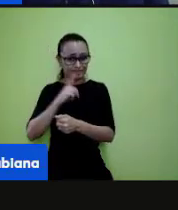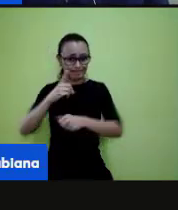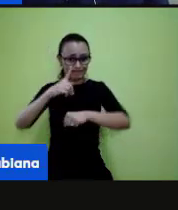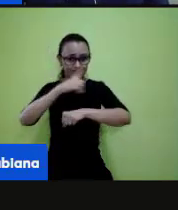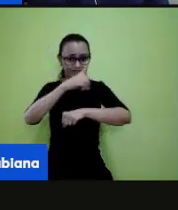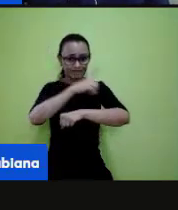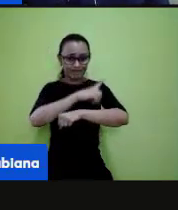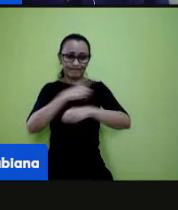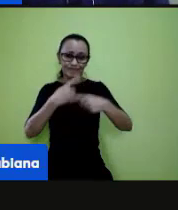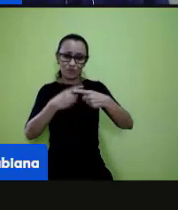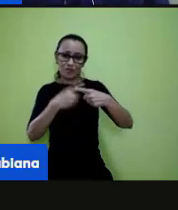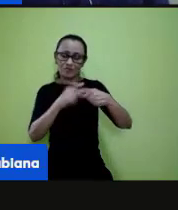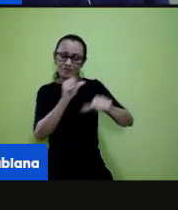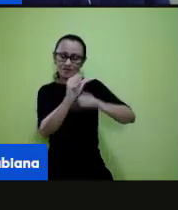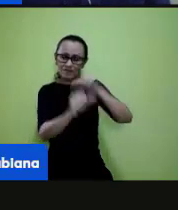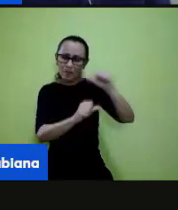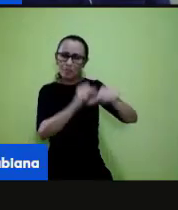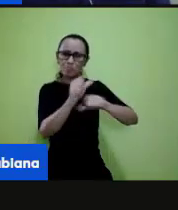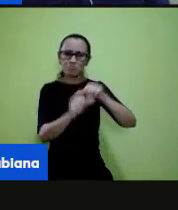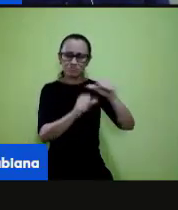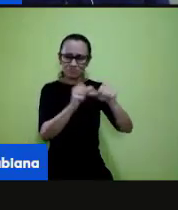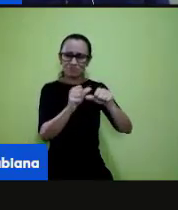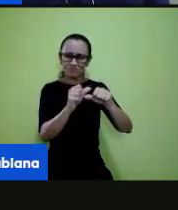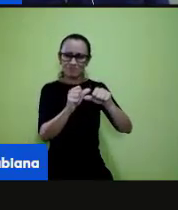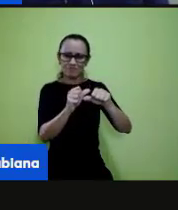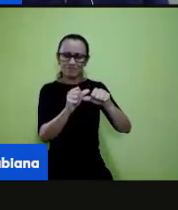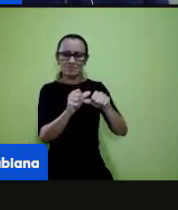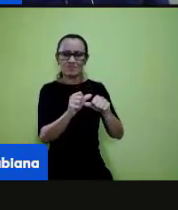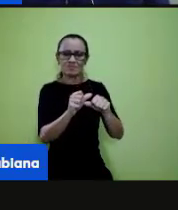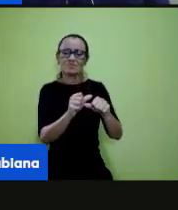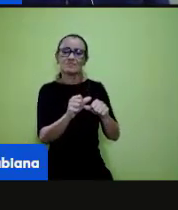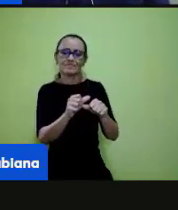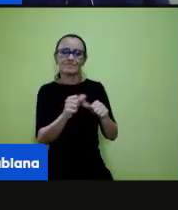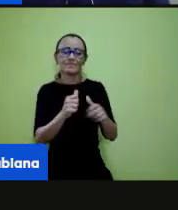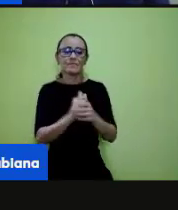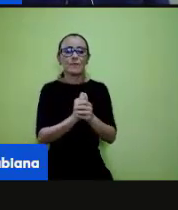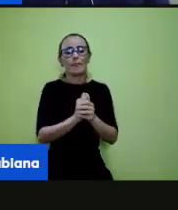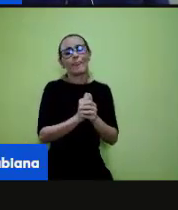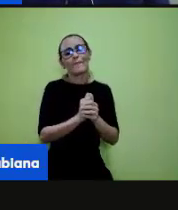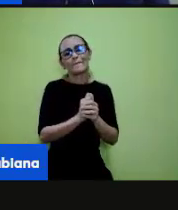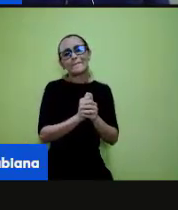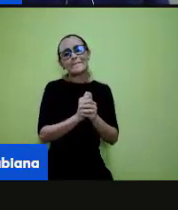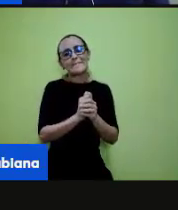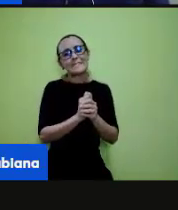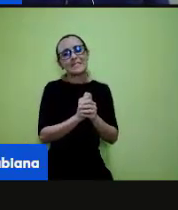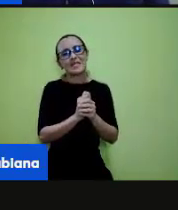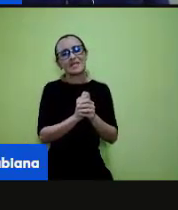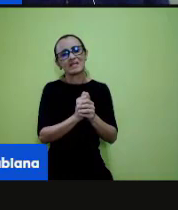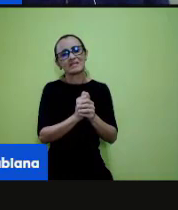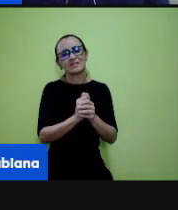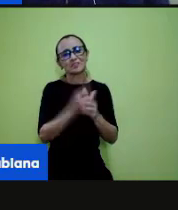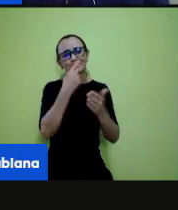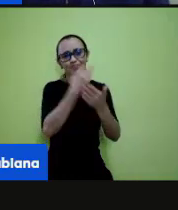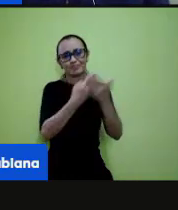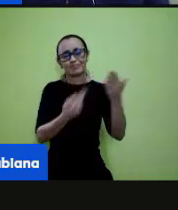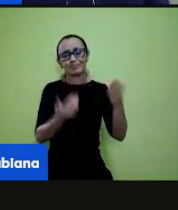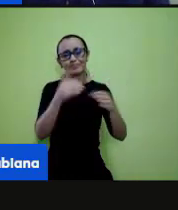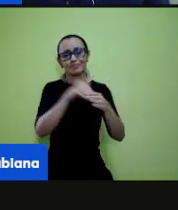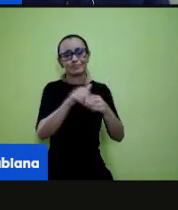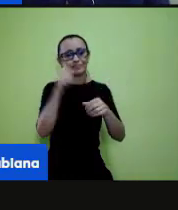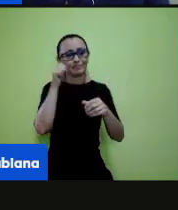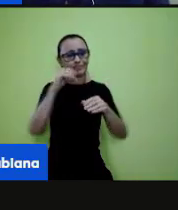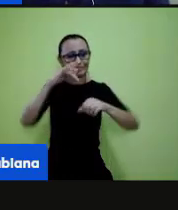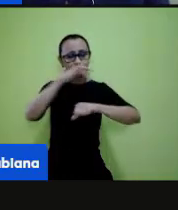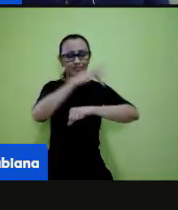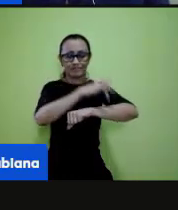alimentar da fêmea. Importante entender, uma vez infectada a fêmea, ela não